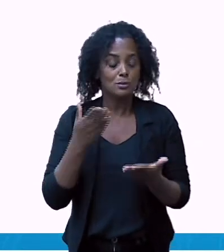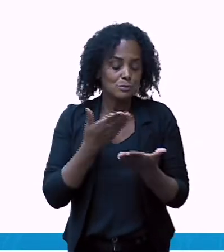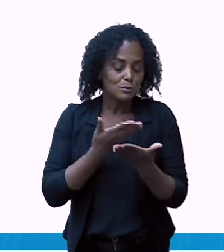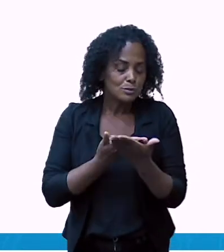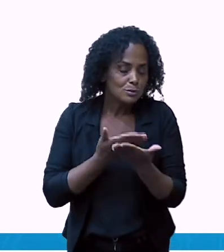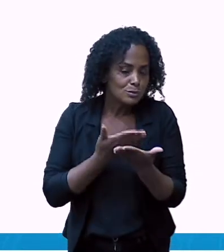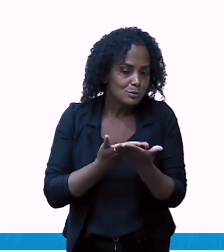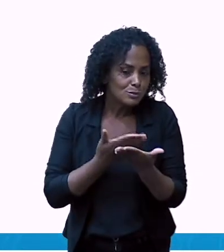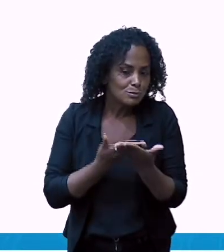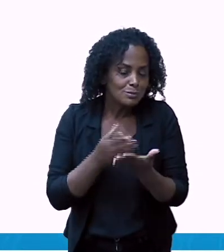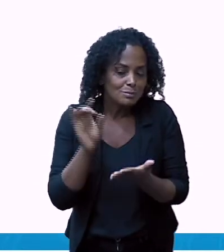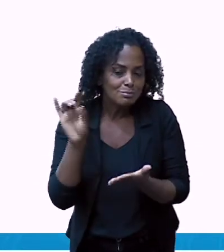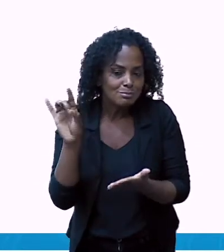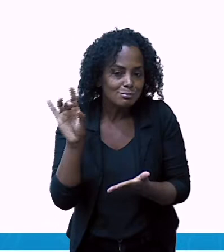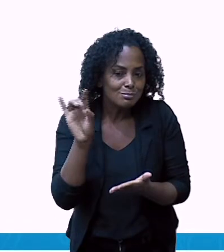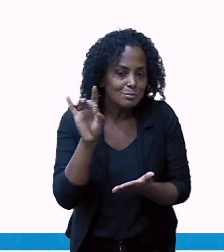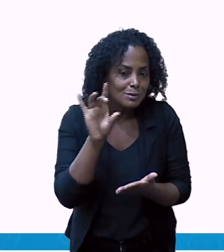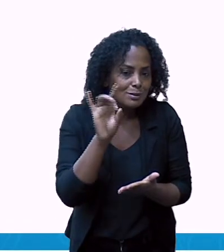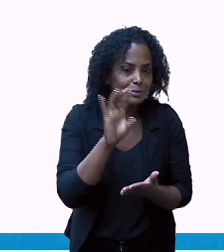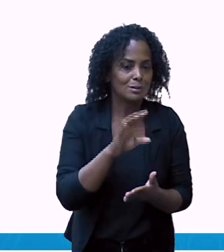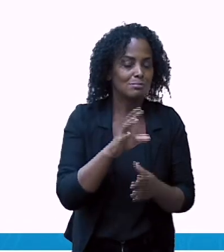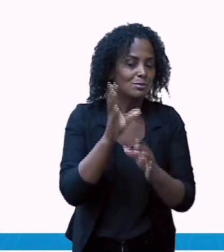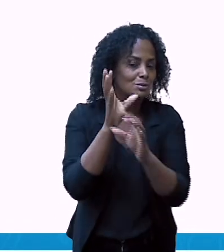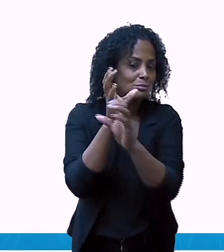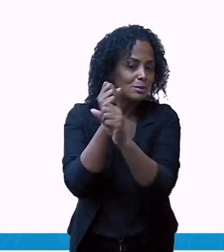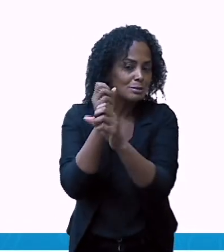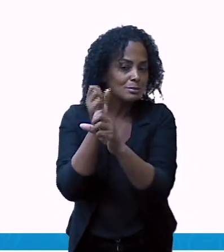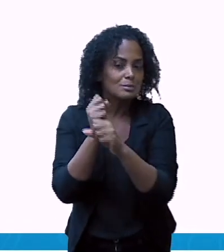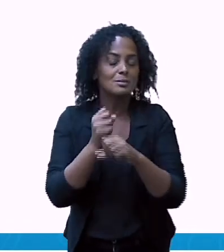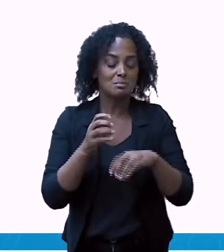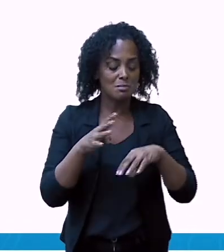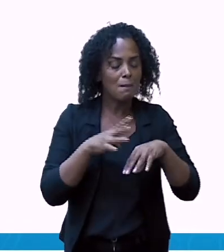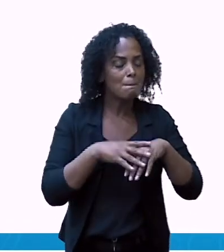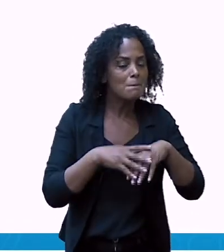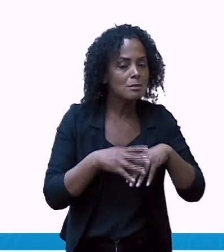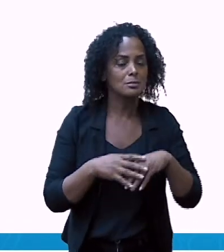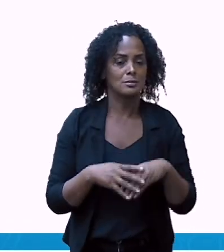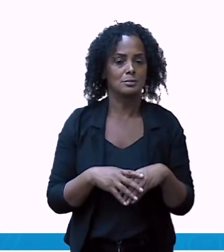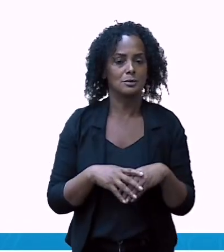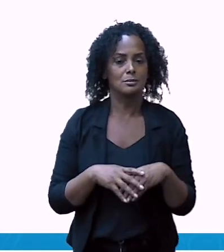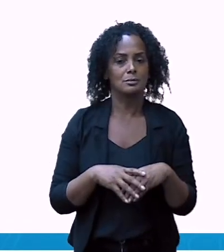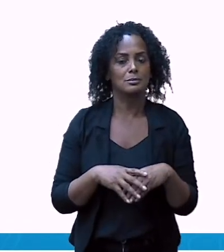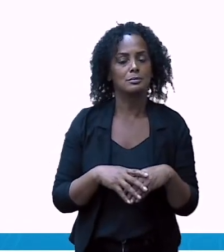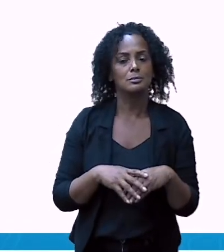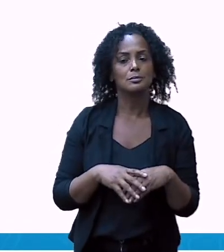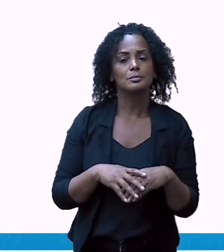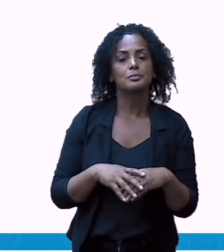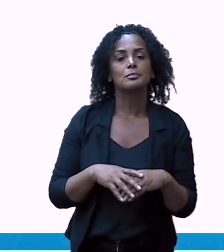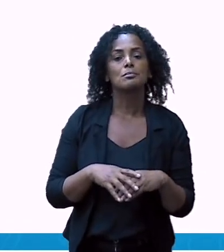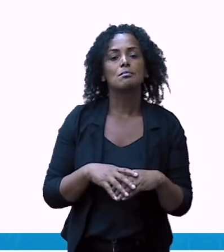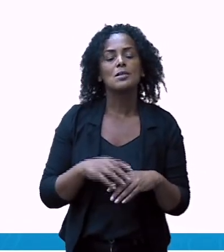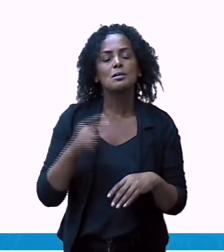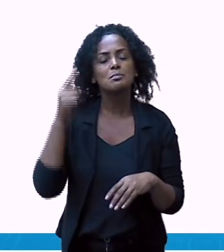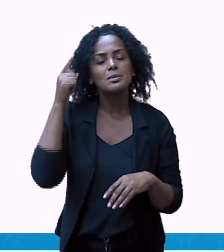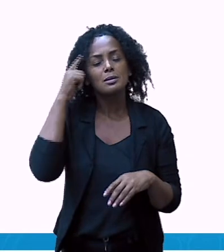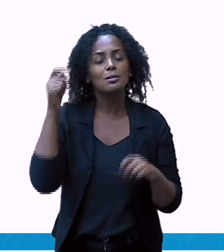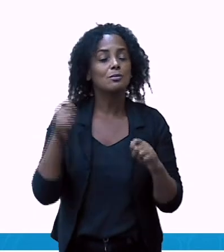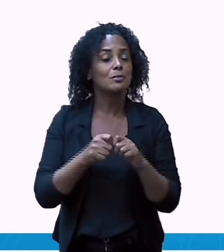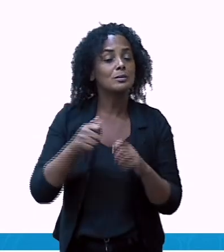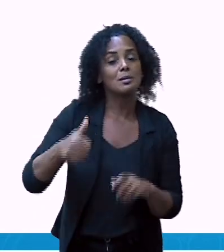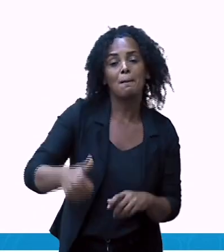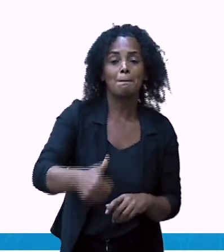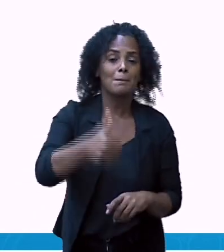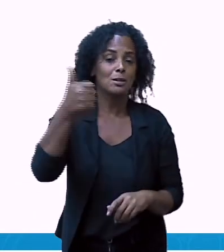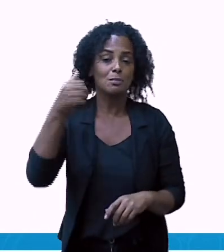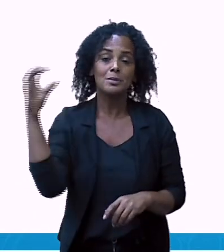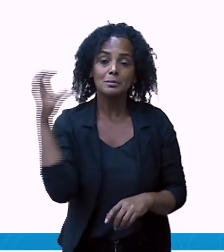cada uma das operações matemáticas, até para que você possa também fazer o quê? O seu cálculo mental com mais